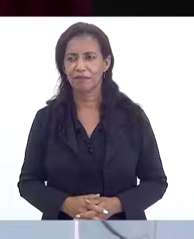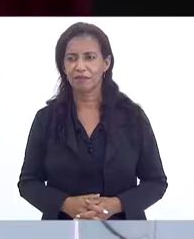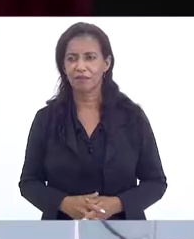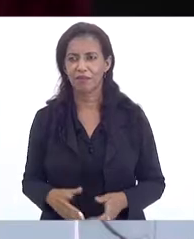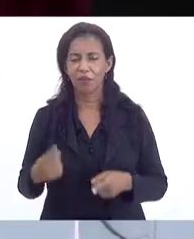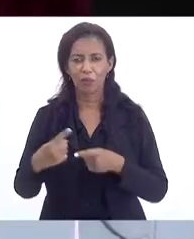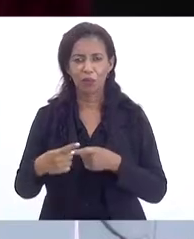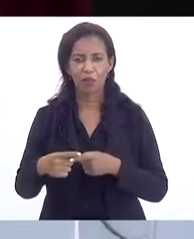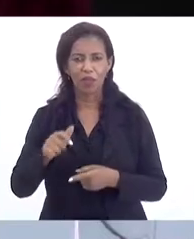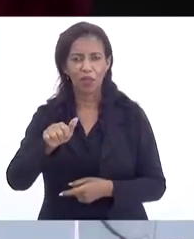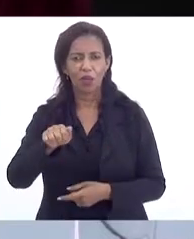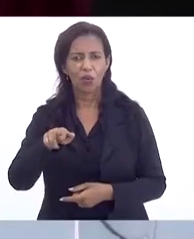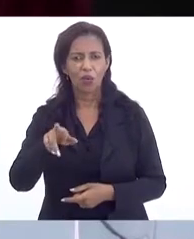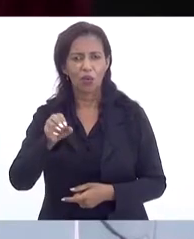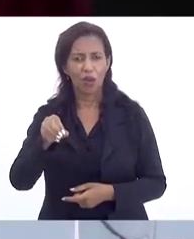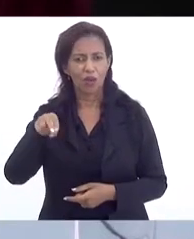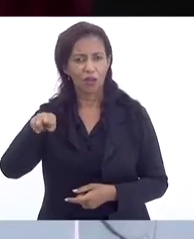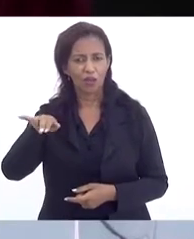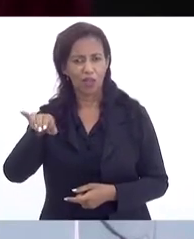o agronegócio que mantém